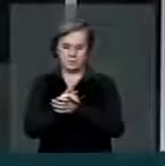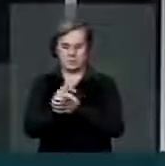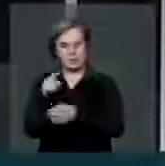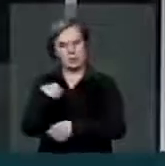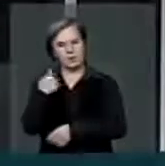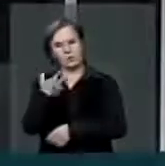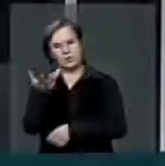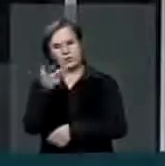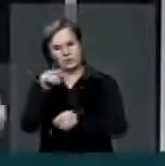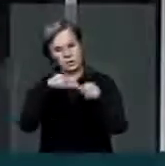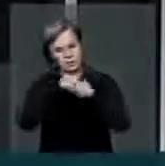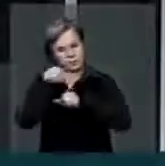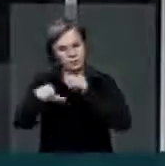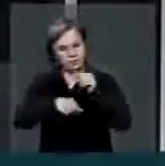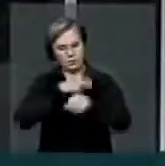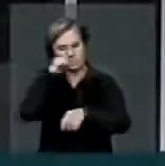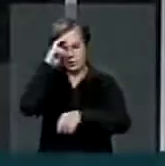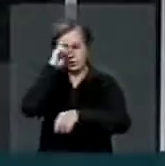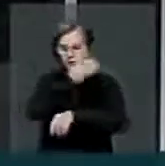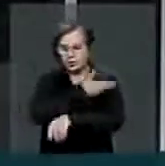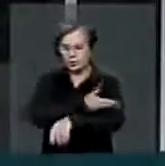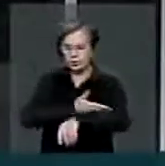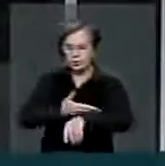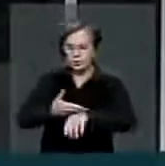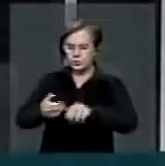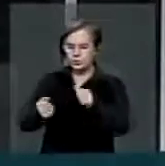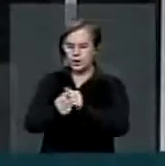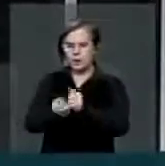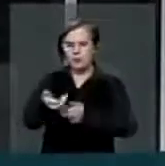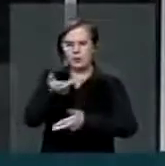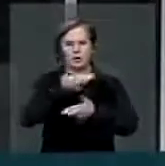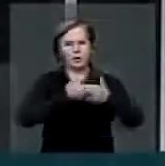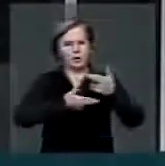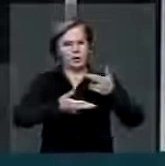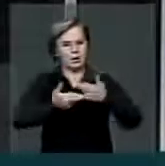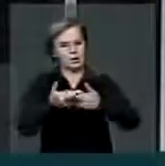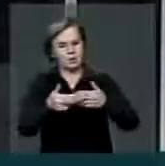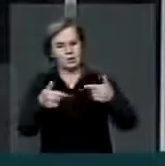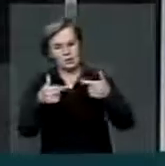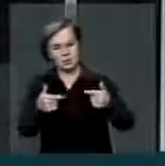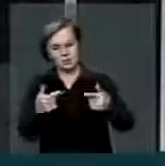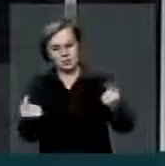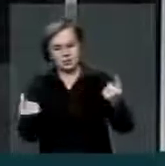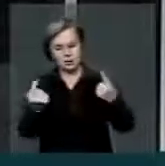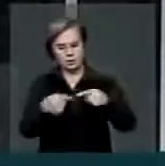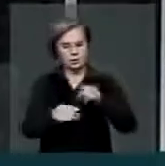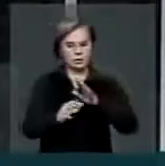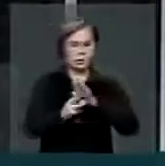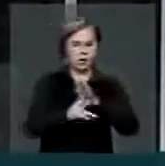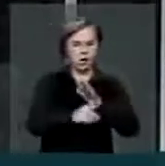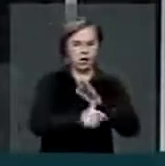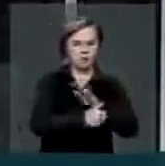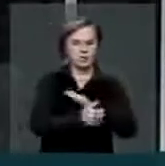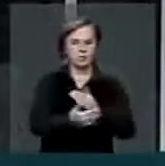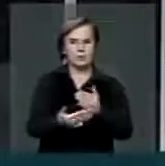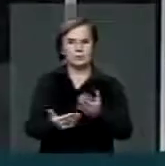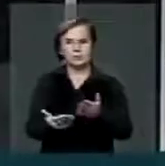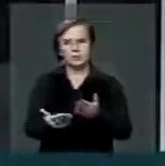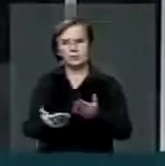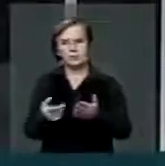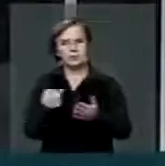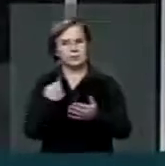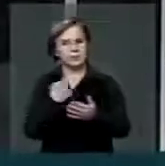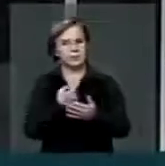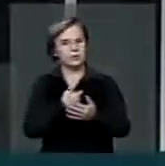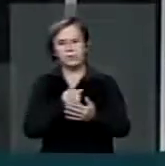queremos ter uma mudança cultural na relação do combate à corrupção neste país, possamos concordar que,